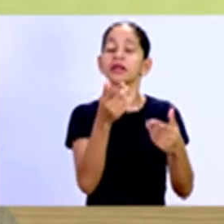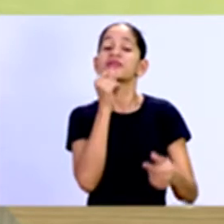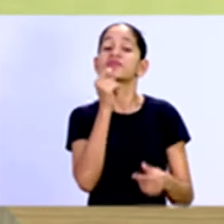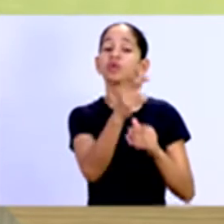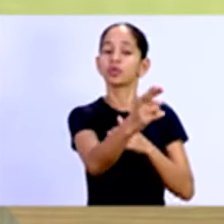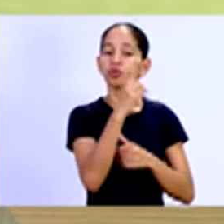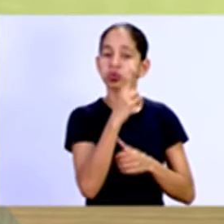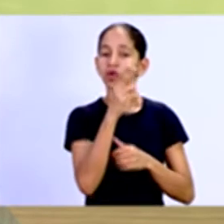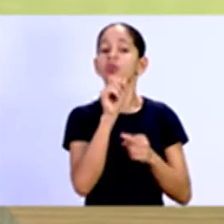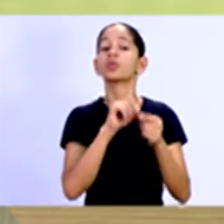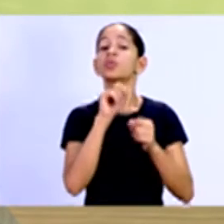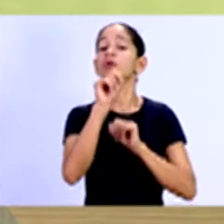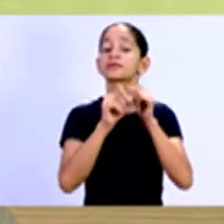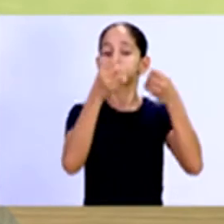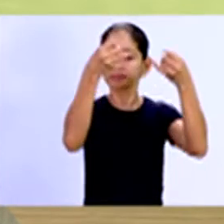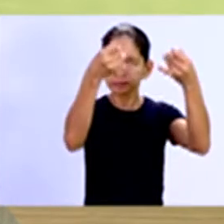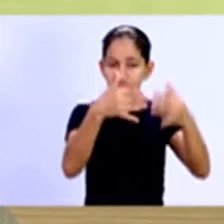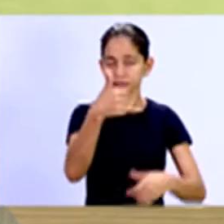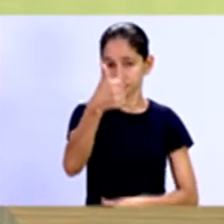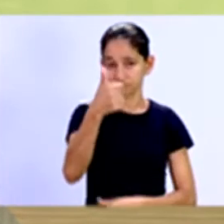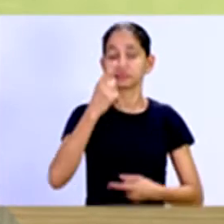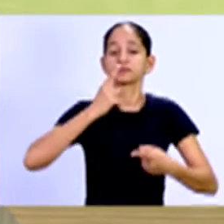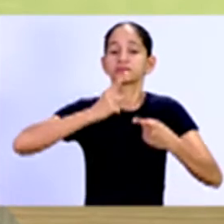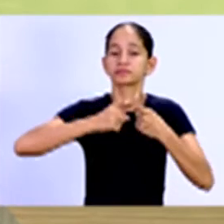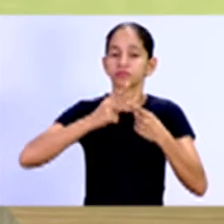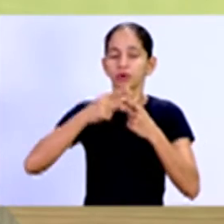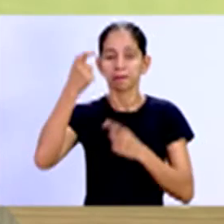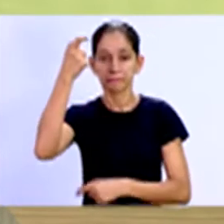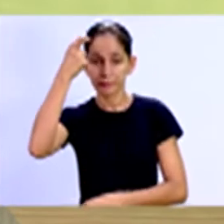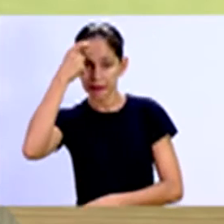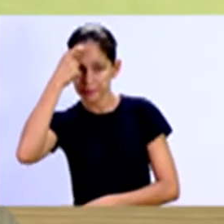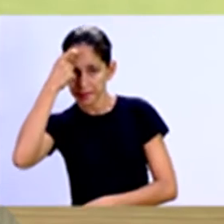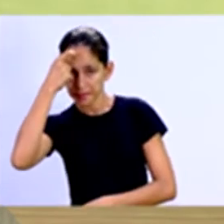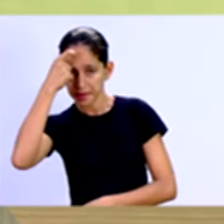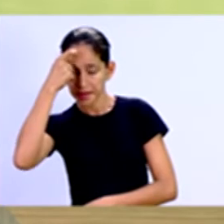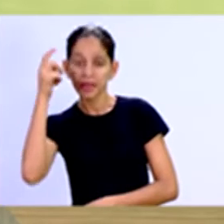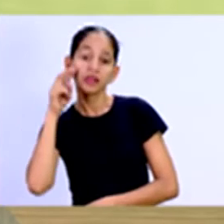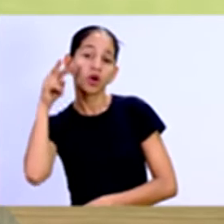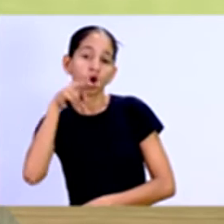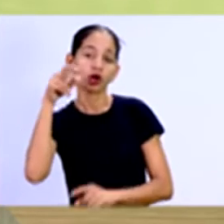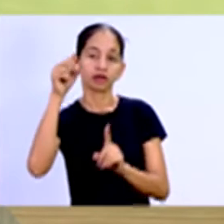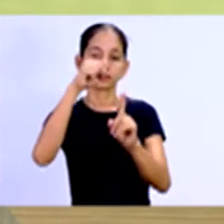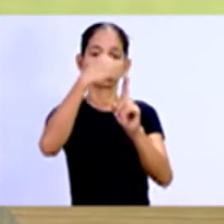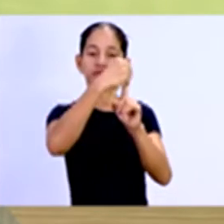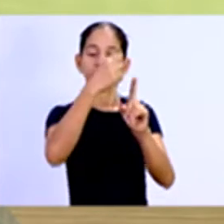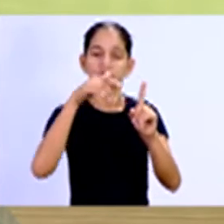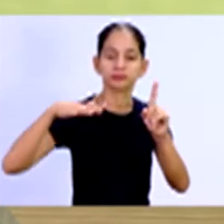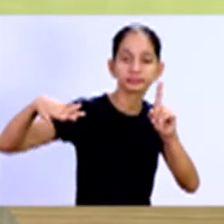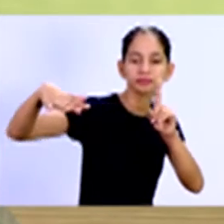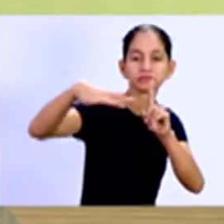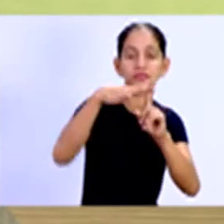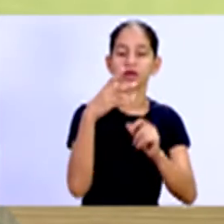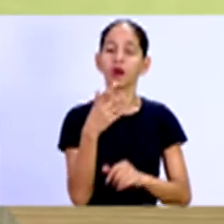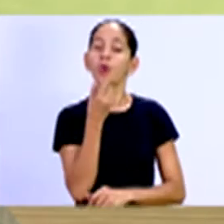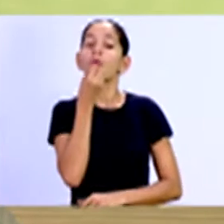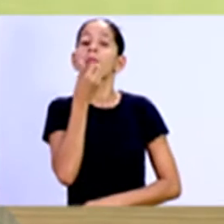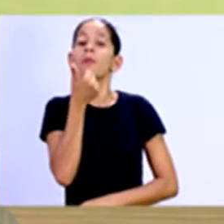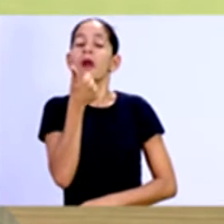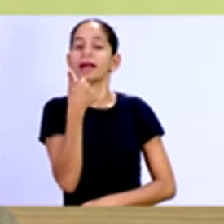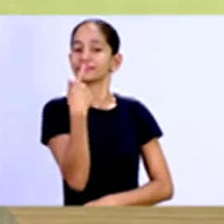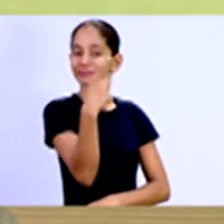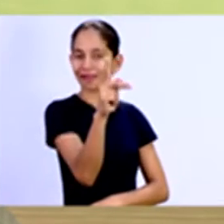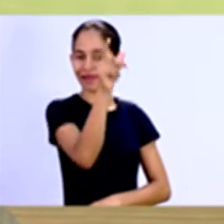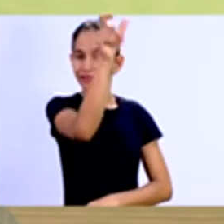questão 1. Por que o sujeito moral visa o bem social do outro? Ou o